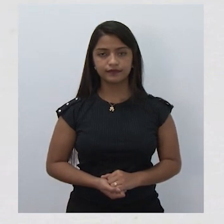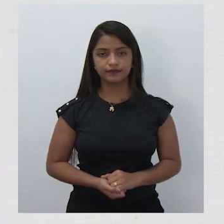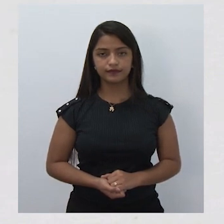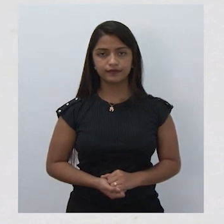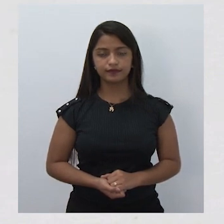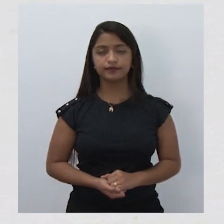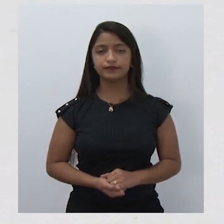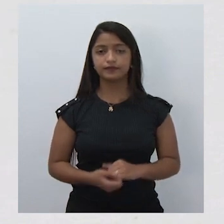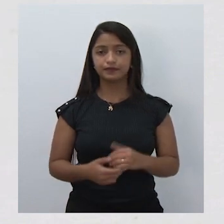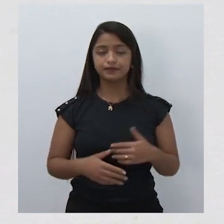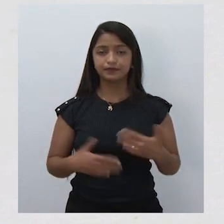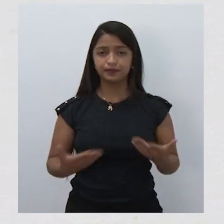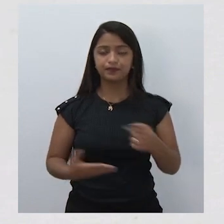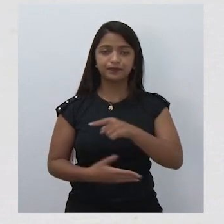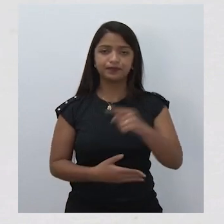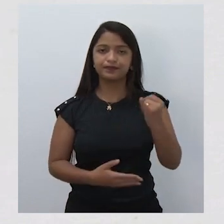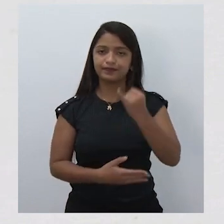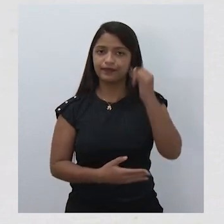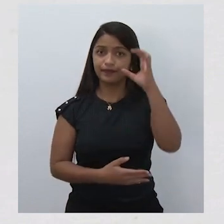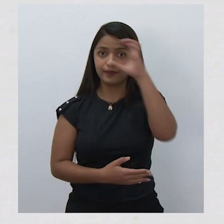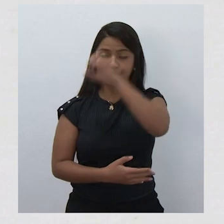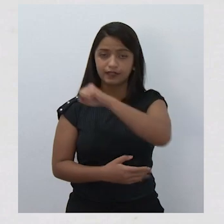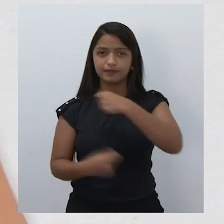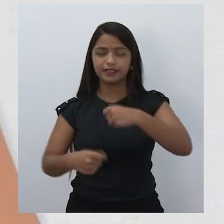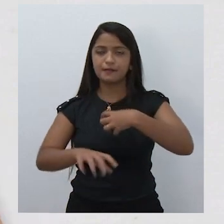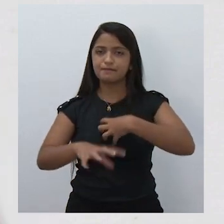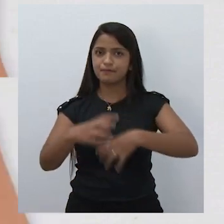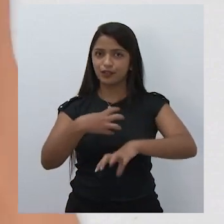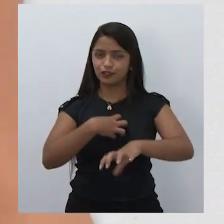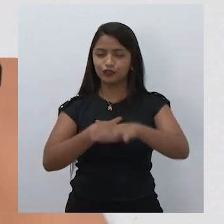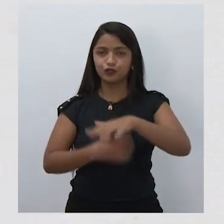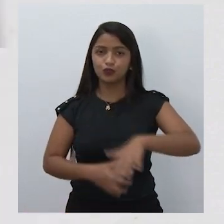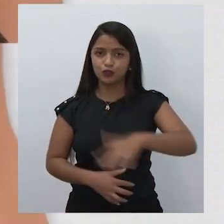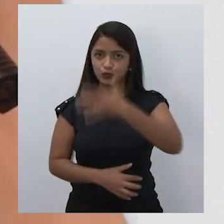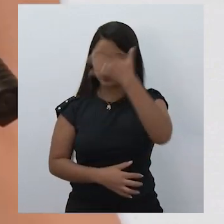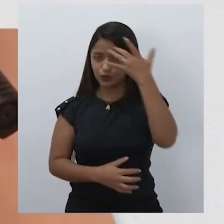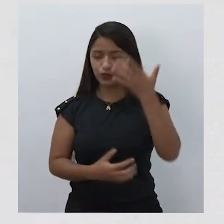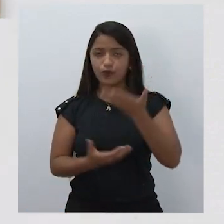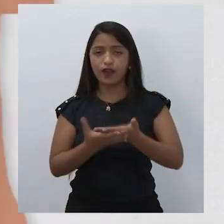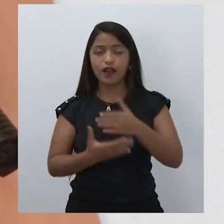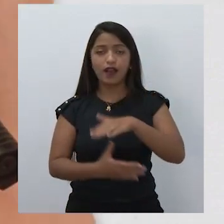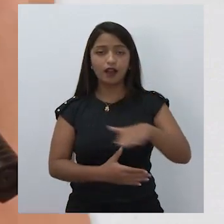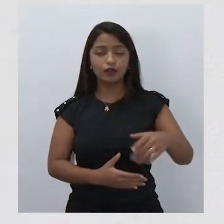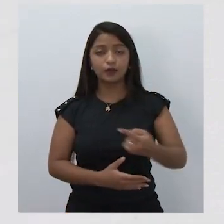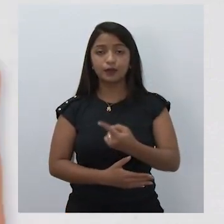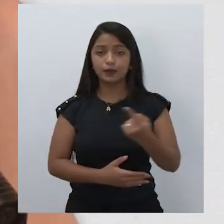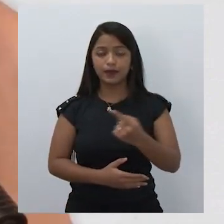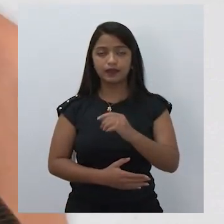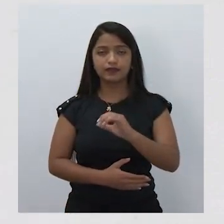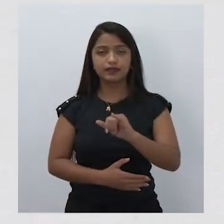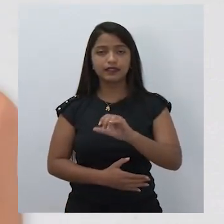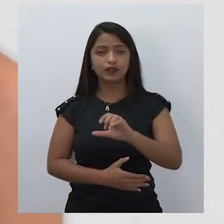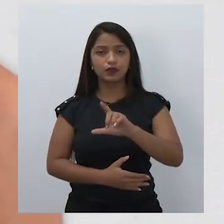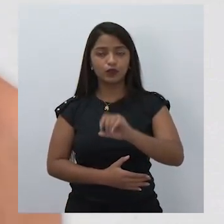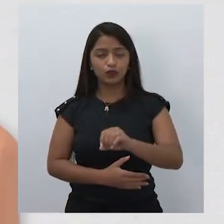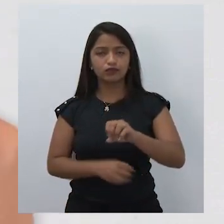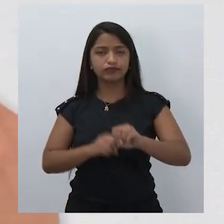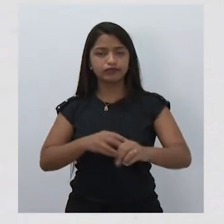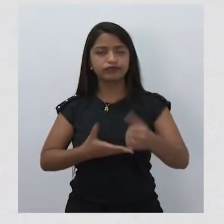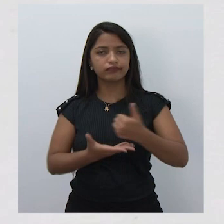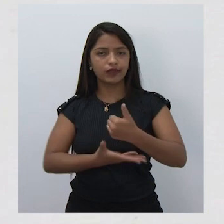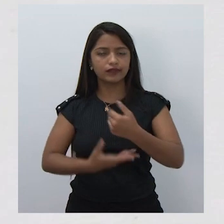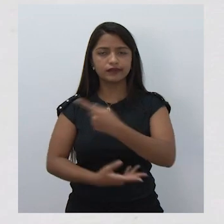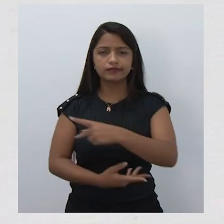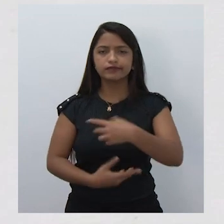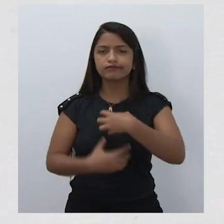Nunca é demasiado cedo para aprendermos a estabelecer empatia com os outros. Os alunos do primeiro ciclo do ensino básico aprendem a compreender os seus sentimentos e